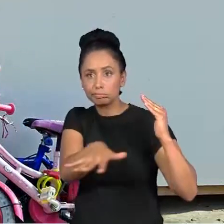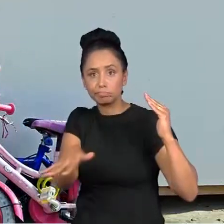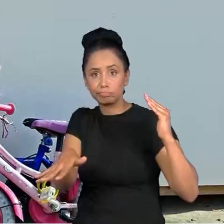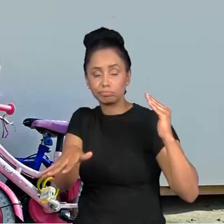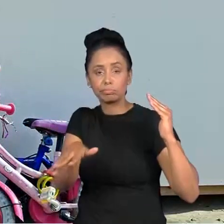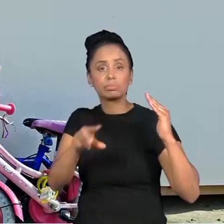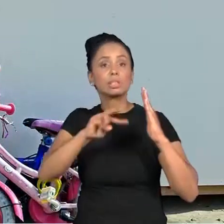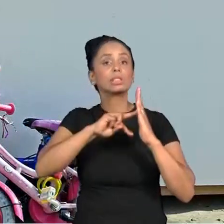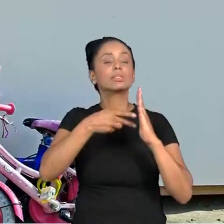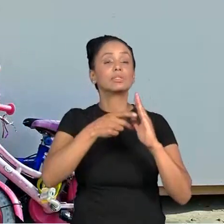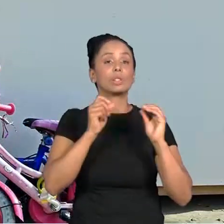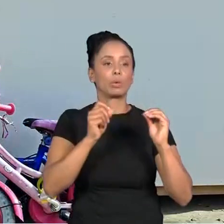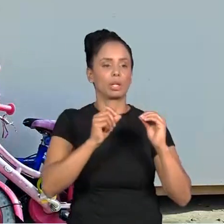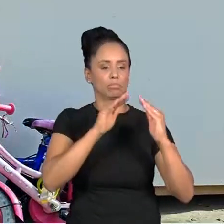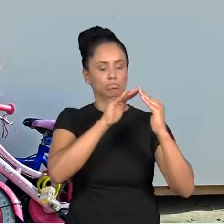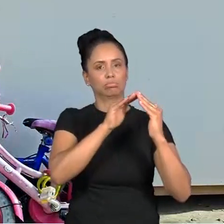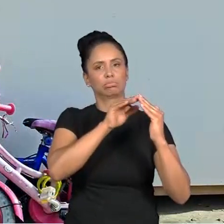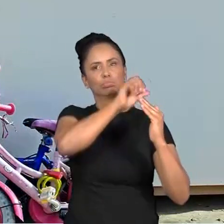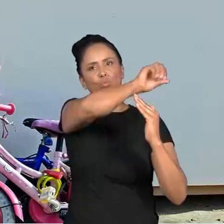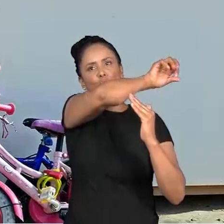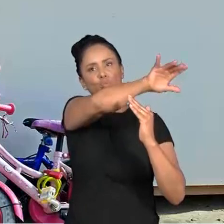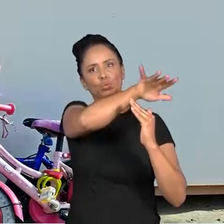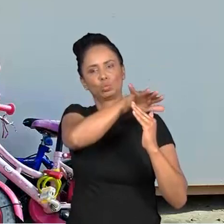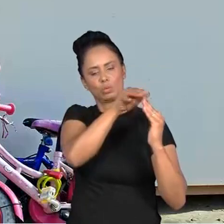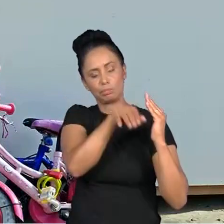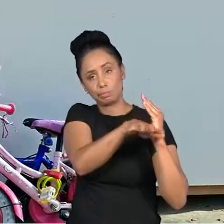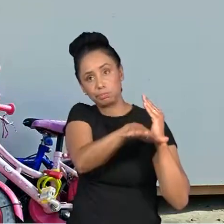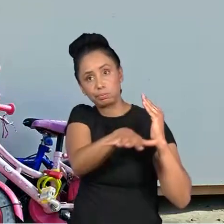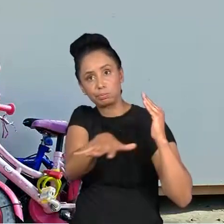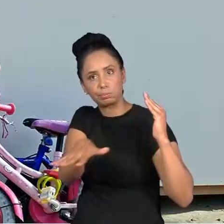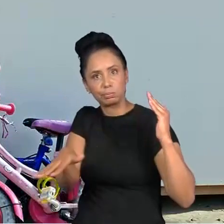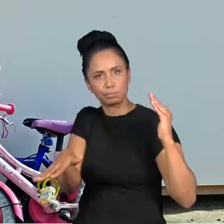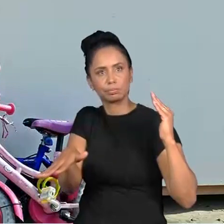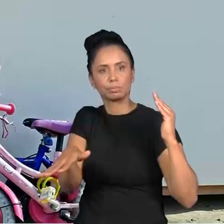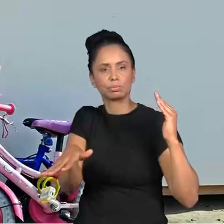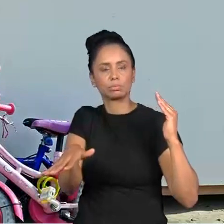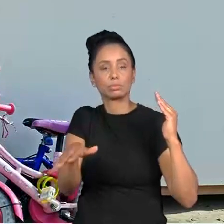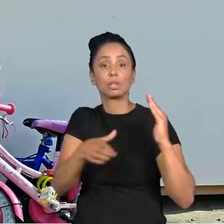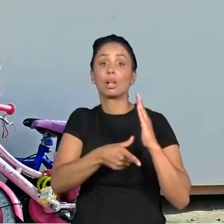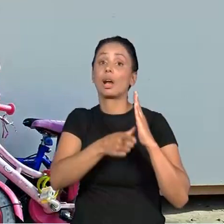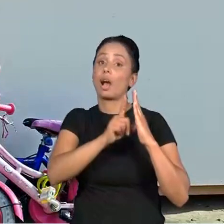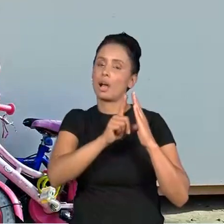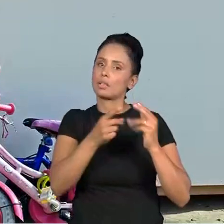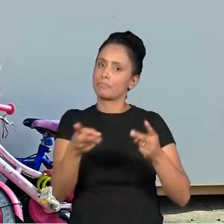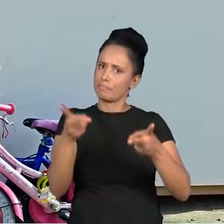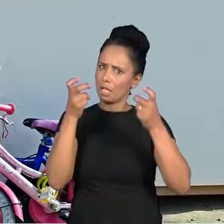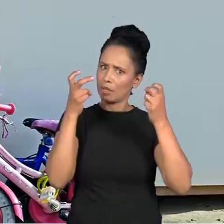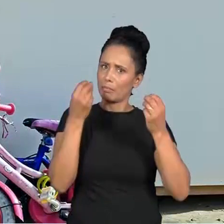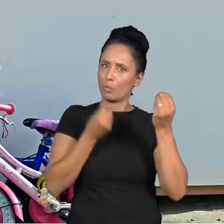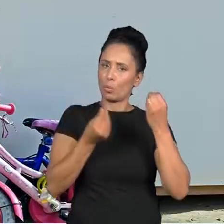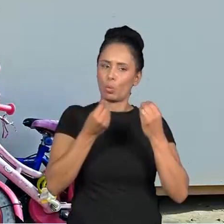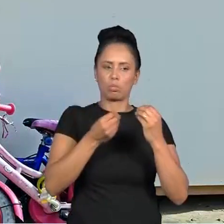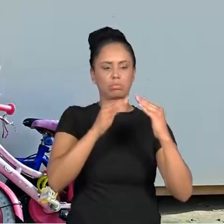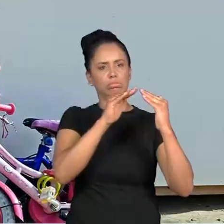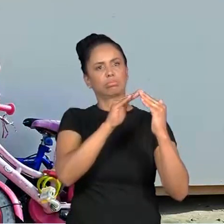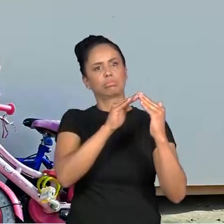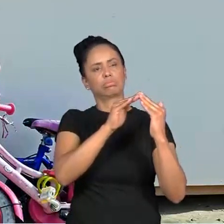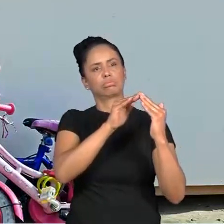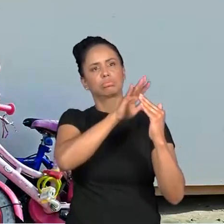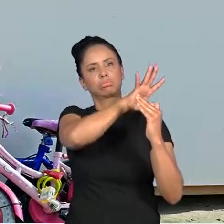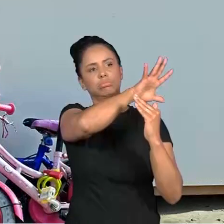ausência parcial da luz. Então, aqui a luz que vinha de lá foi interrompida, não é?